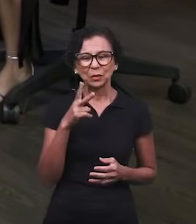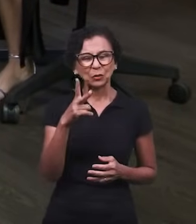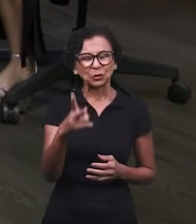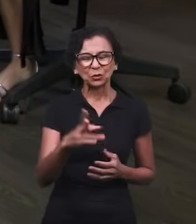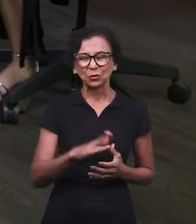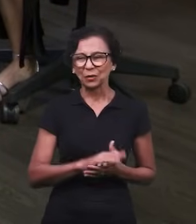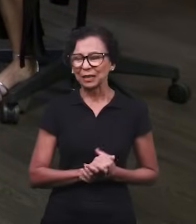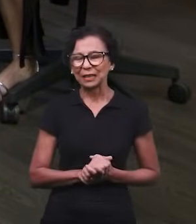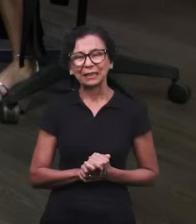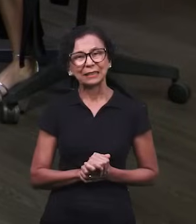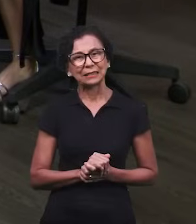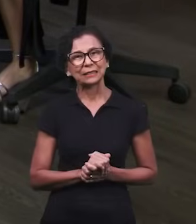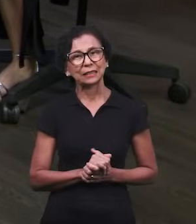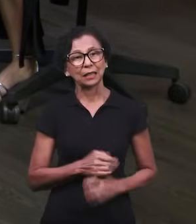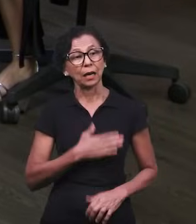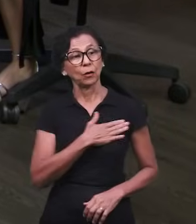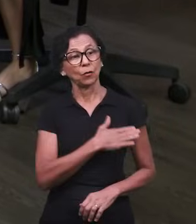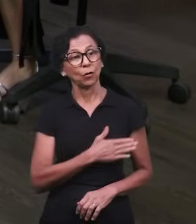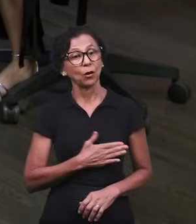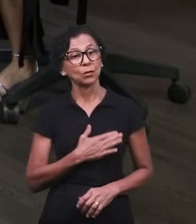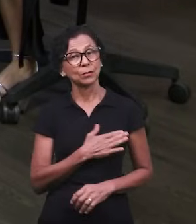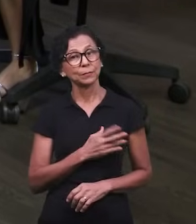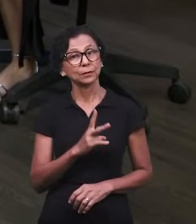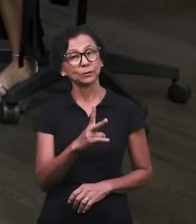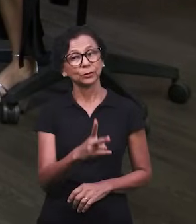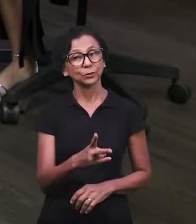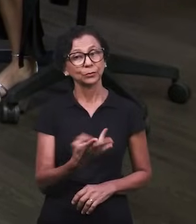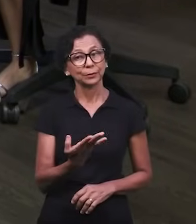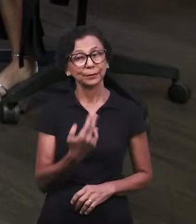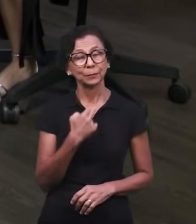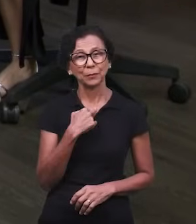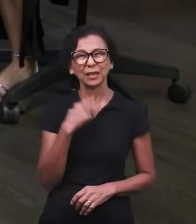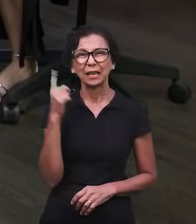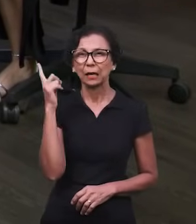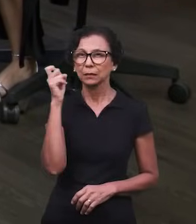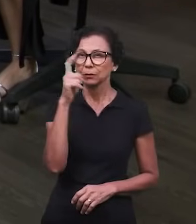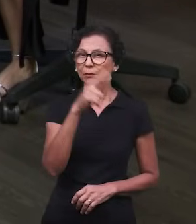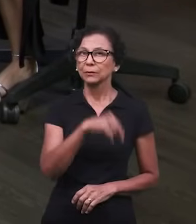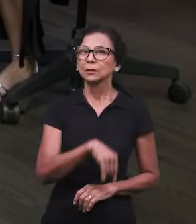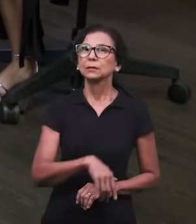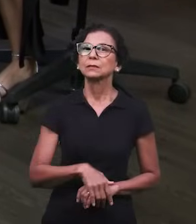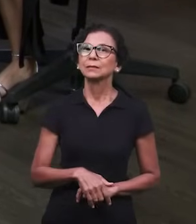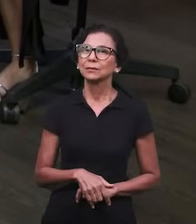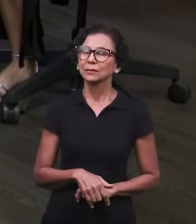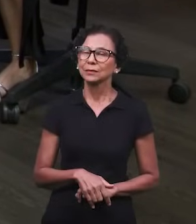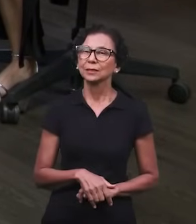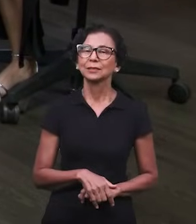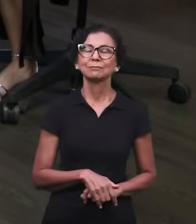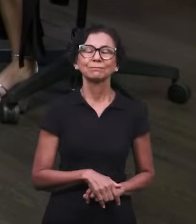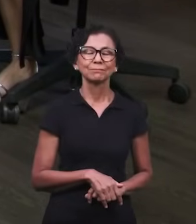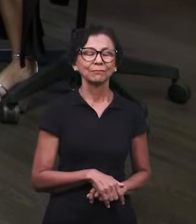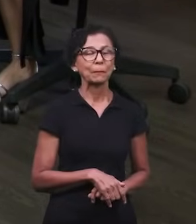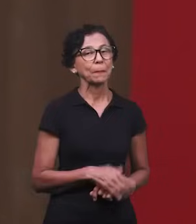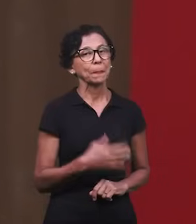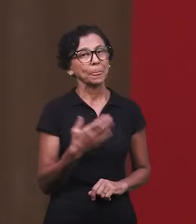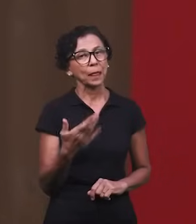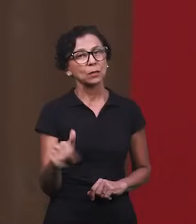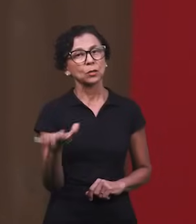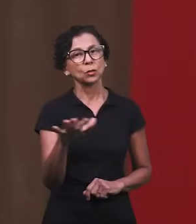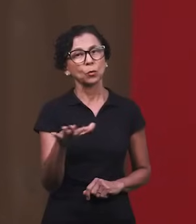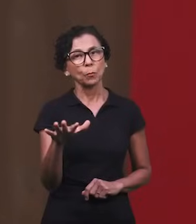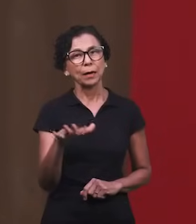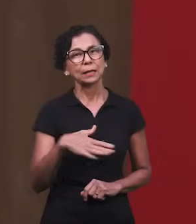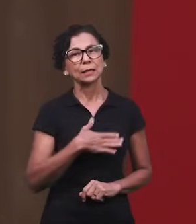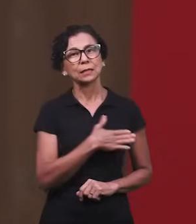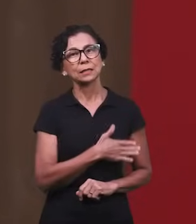realidade que eu falo com meus filhos e que é dura. Muitas vezes você, para fazer o que gosta, em um